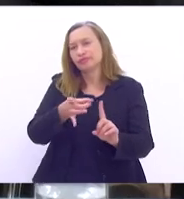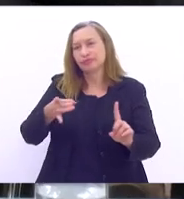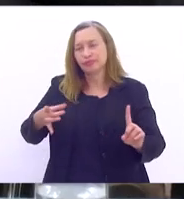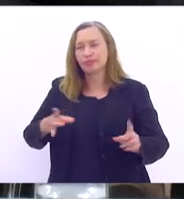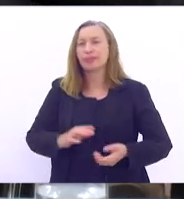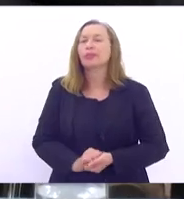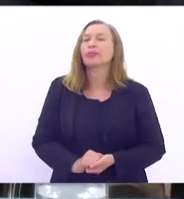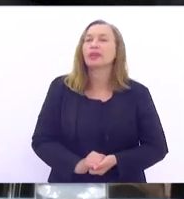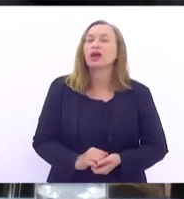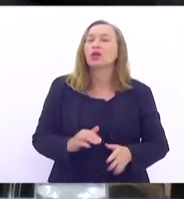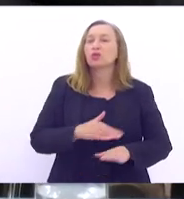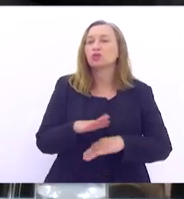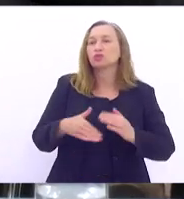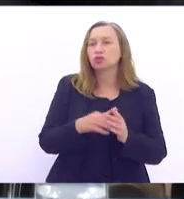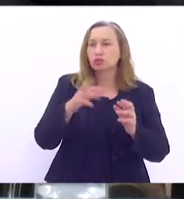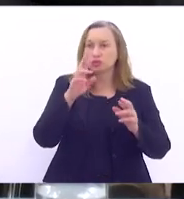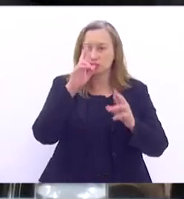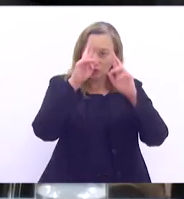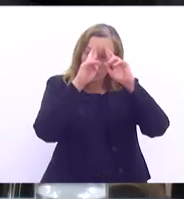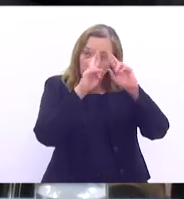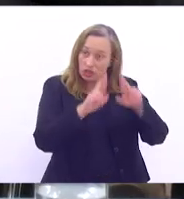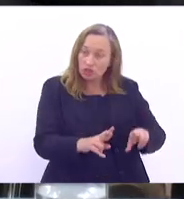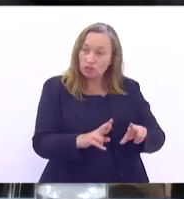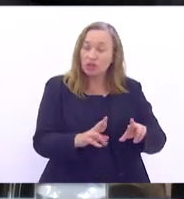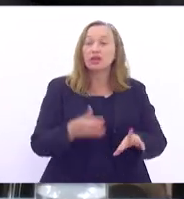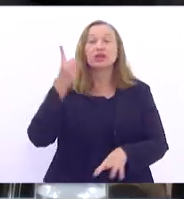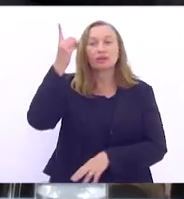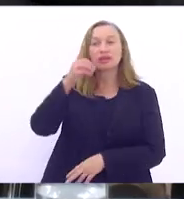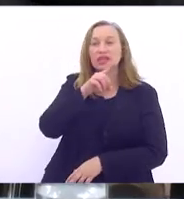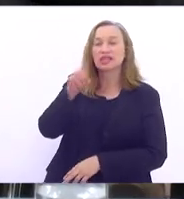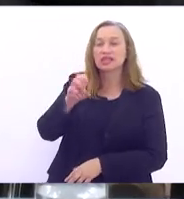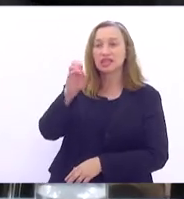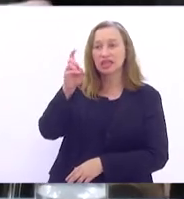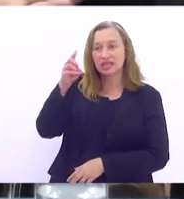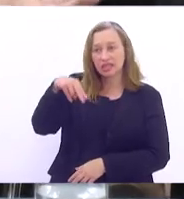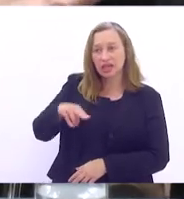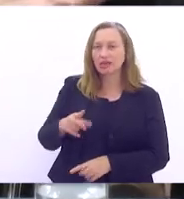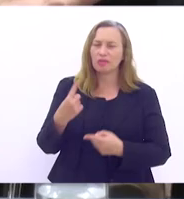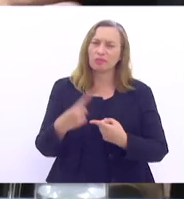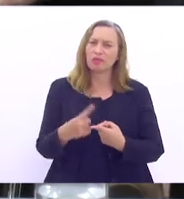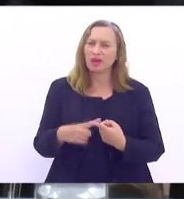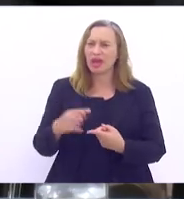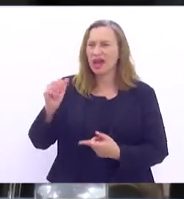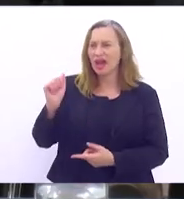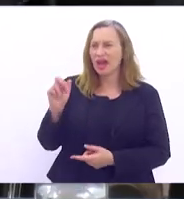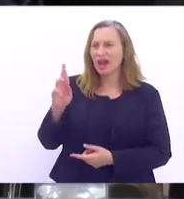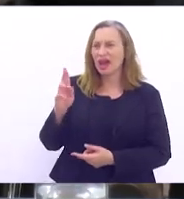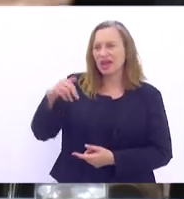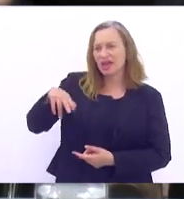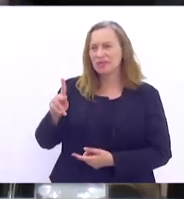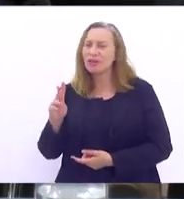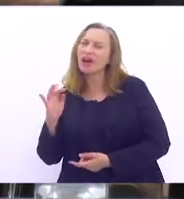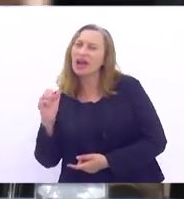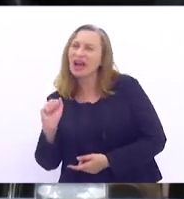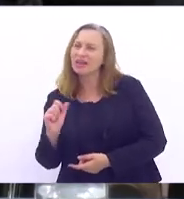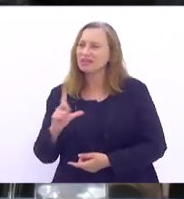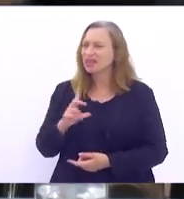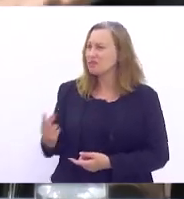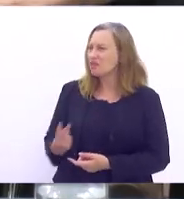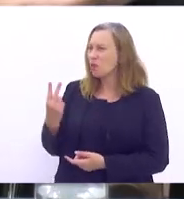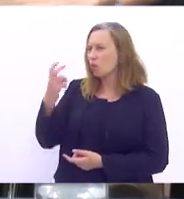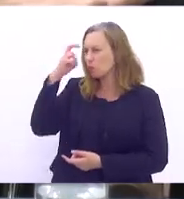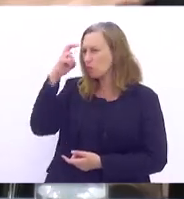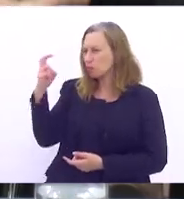à nossa deputada Zeidan. Porque não é porque é gerado na arquibancada que tem valor cultural